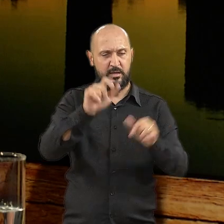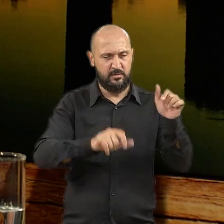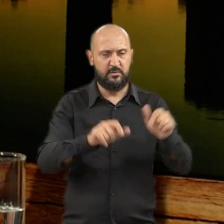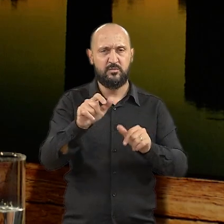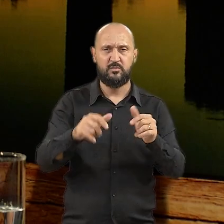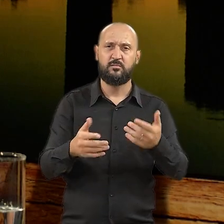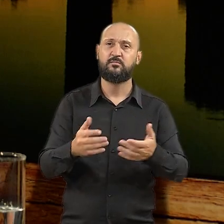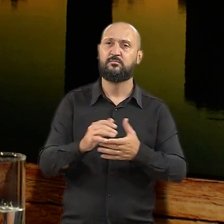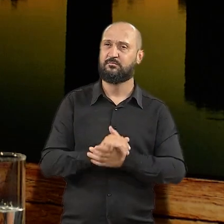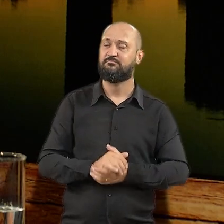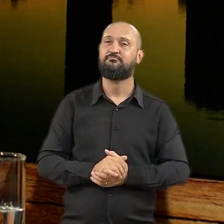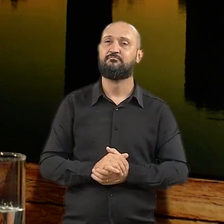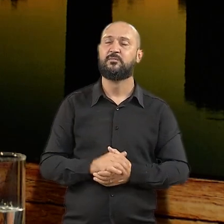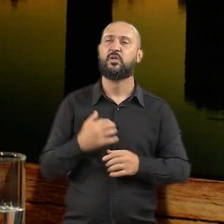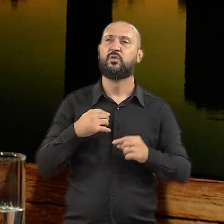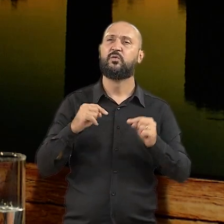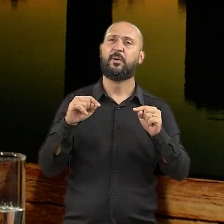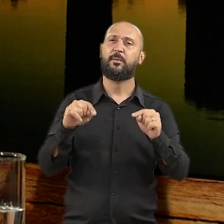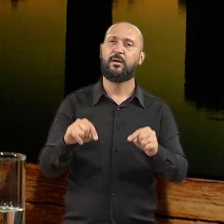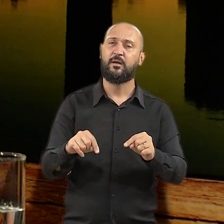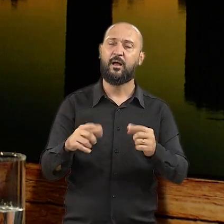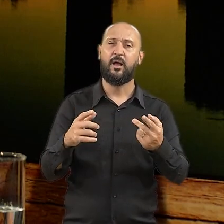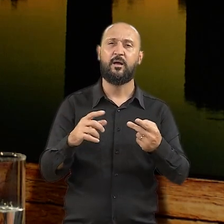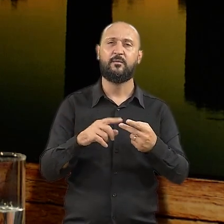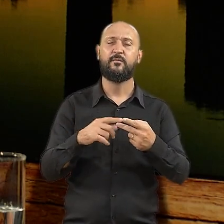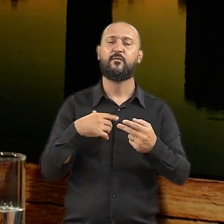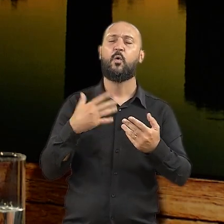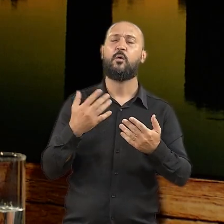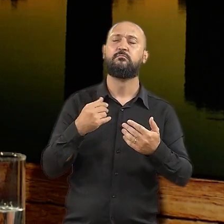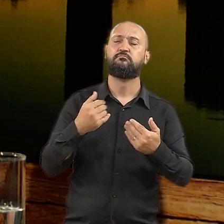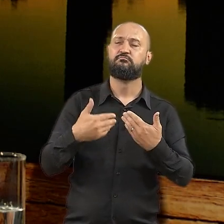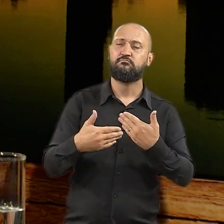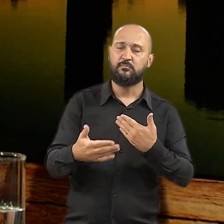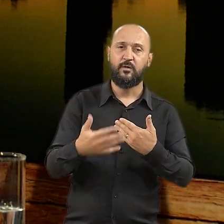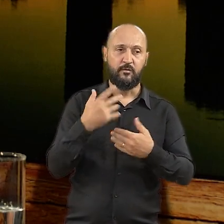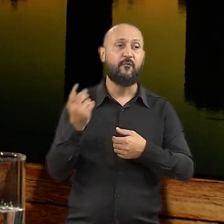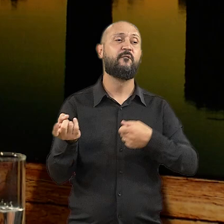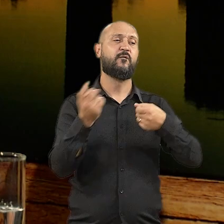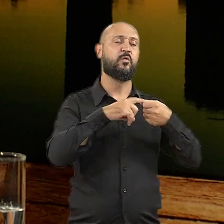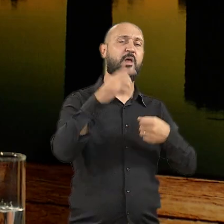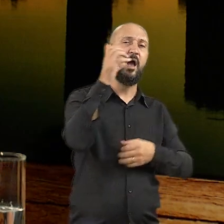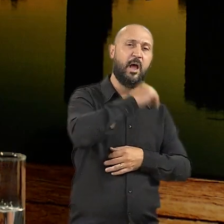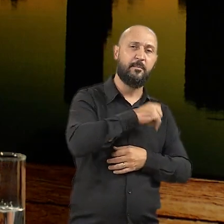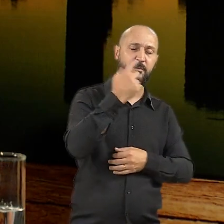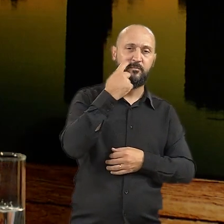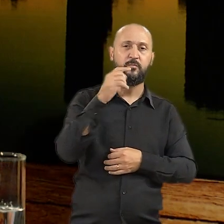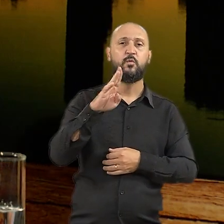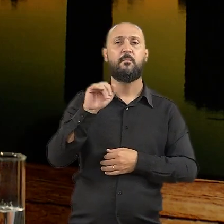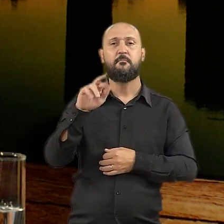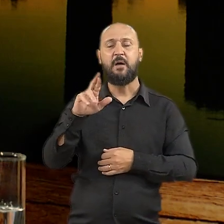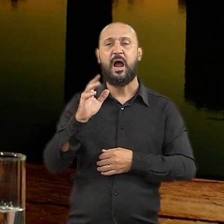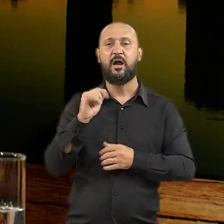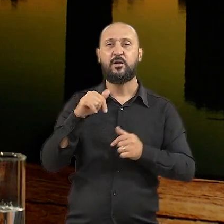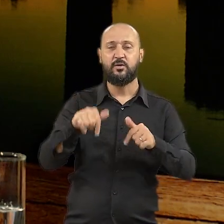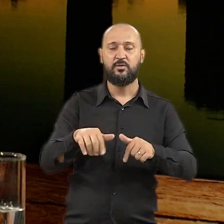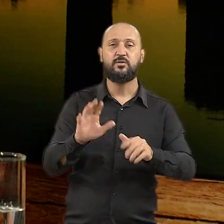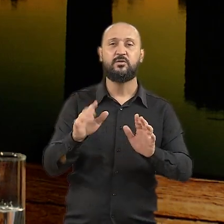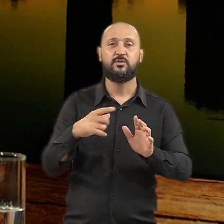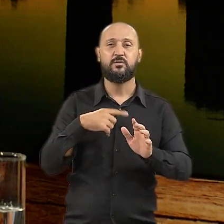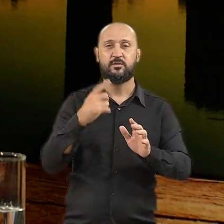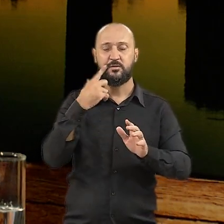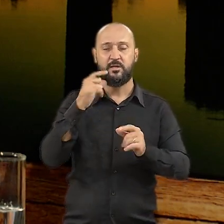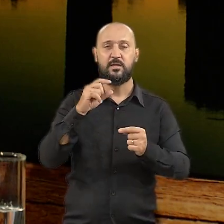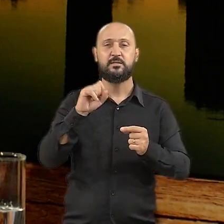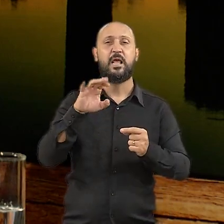e as pessoas. Poxa, nós viemos para cá, passamos uns dias e falou, vamos voltar logo. Nos bares você